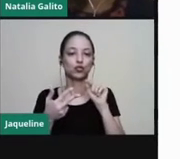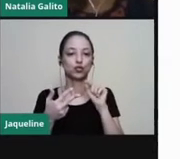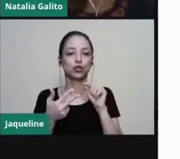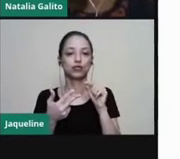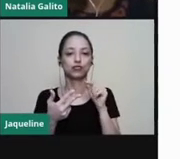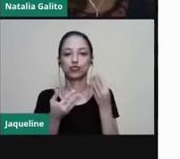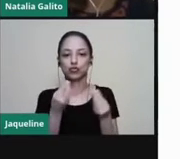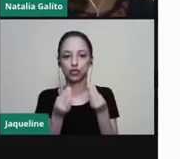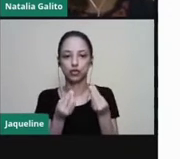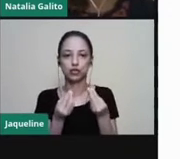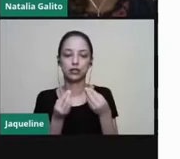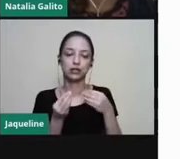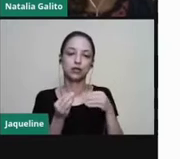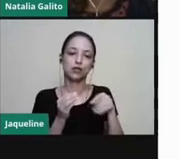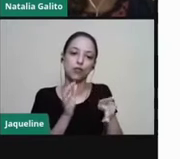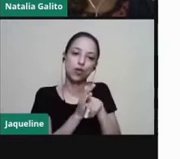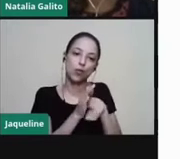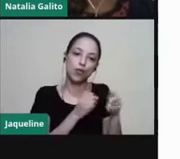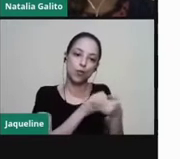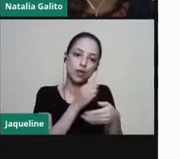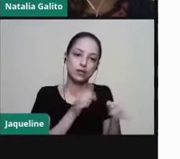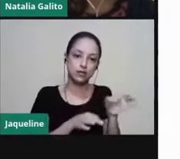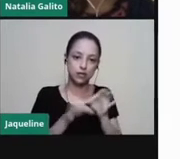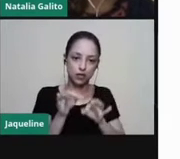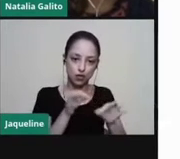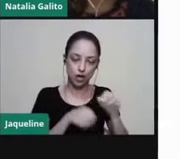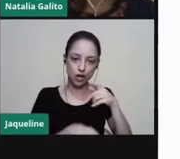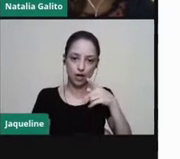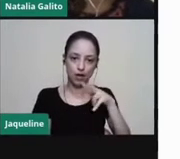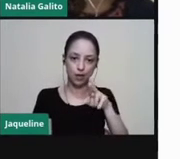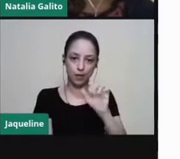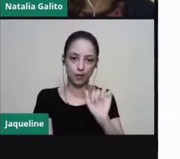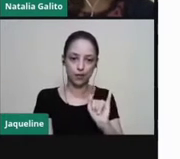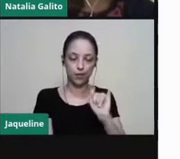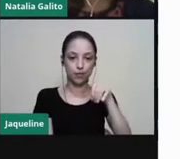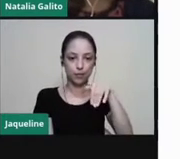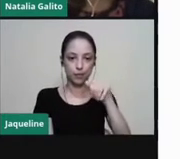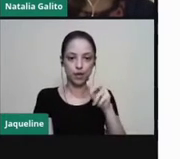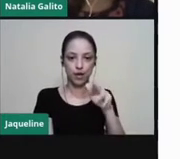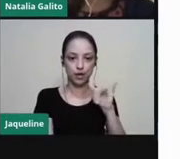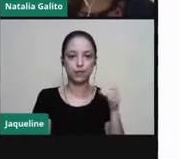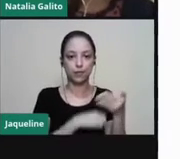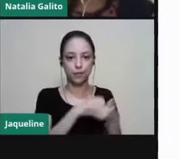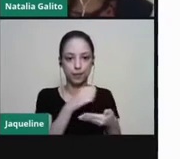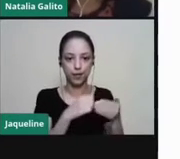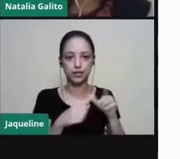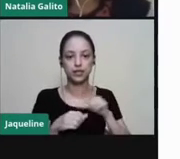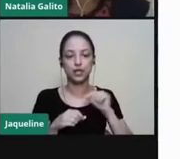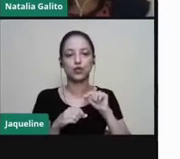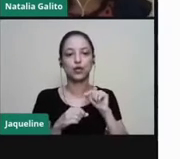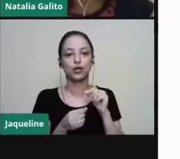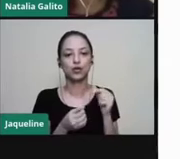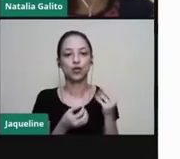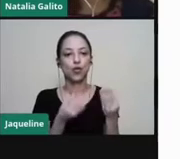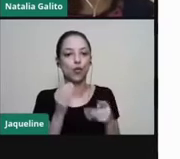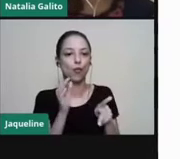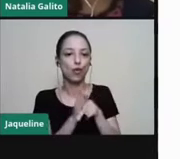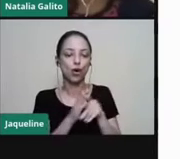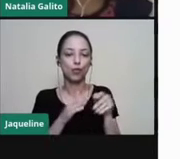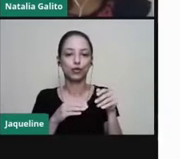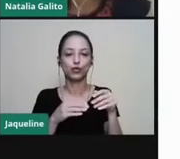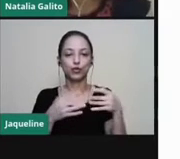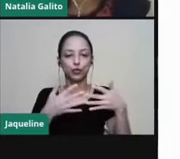primária de linhagem celular. A cultura primária, ela é baseada na retirada do próprio